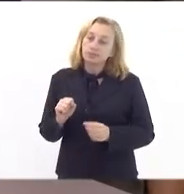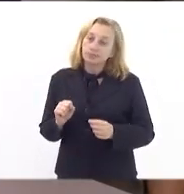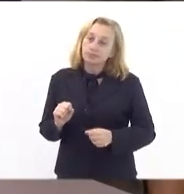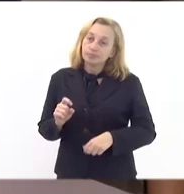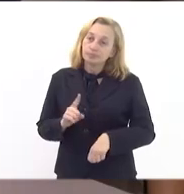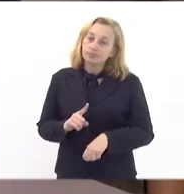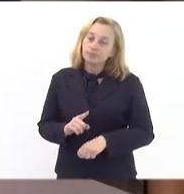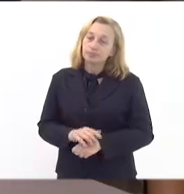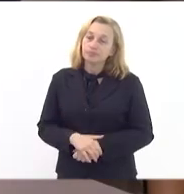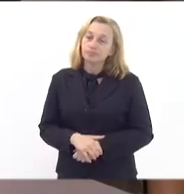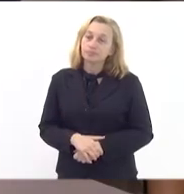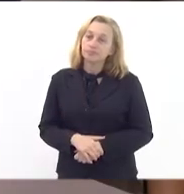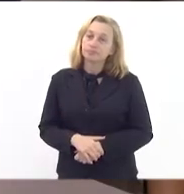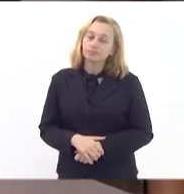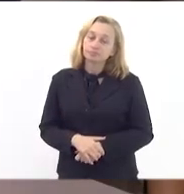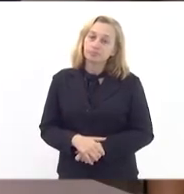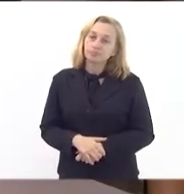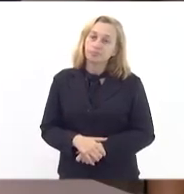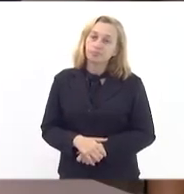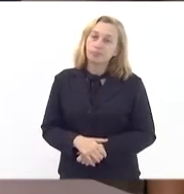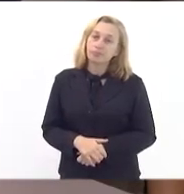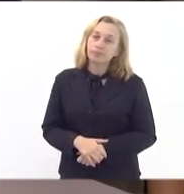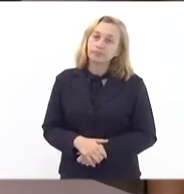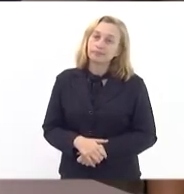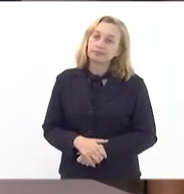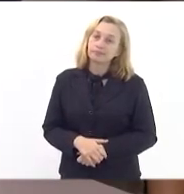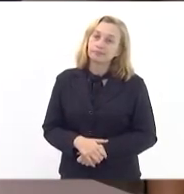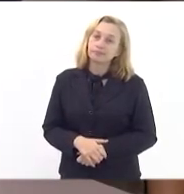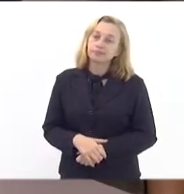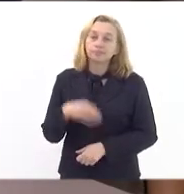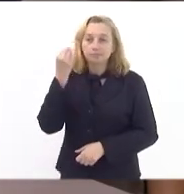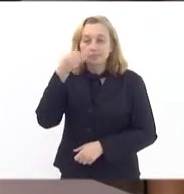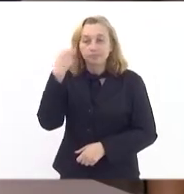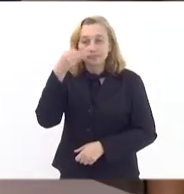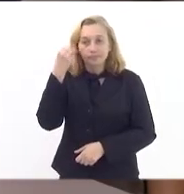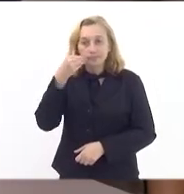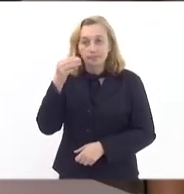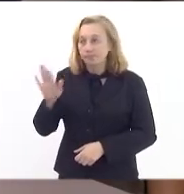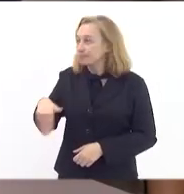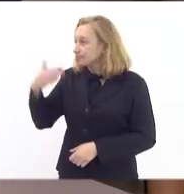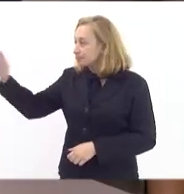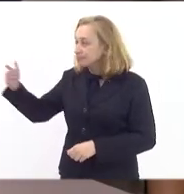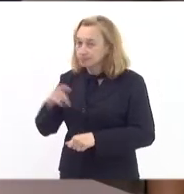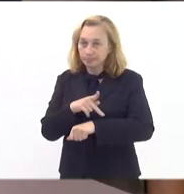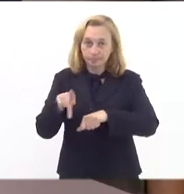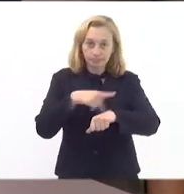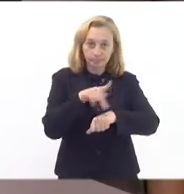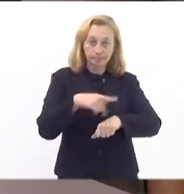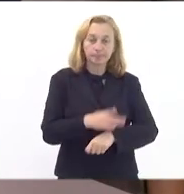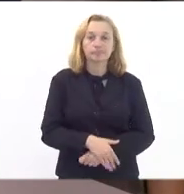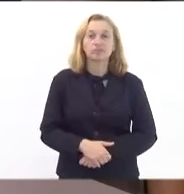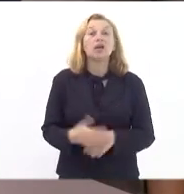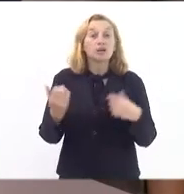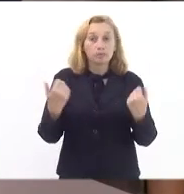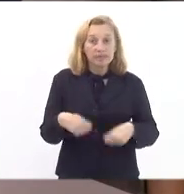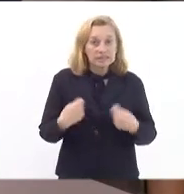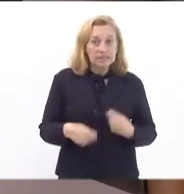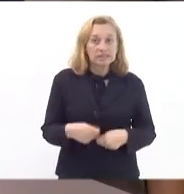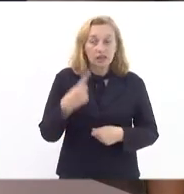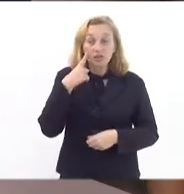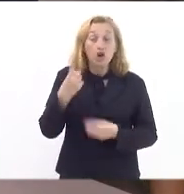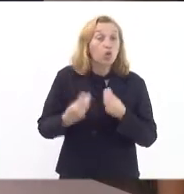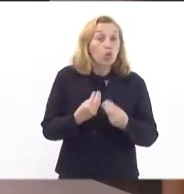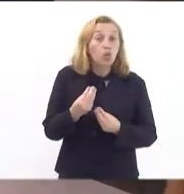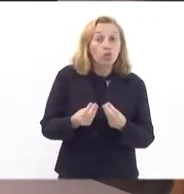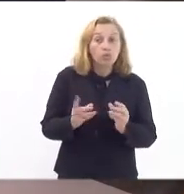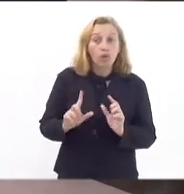momento Oi e a gente traz aqui as experiências estrangeiras e a gente precisa ver